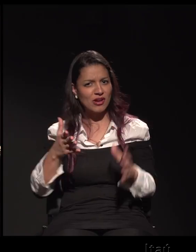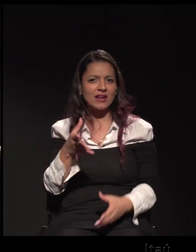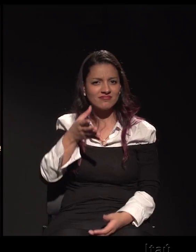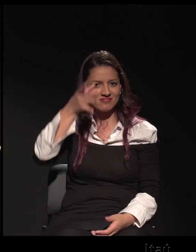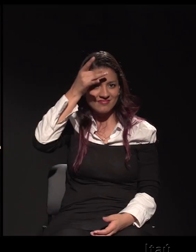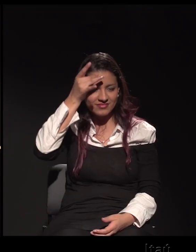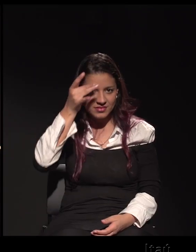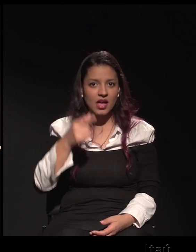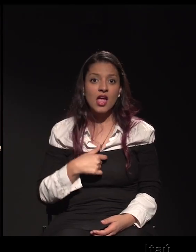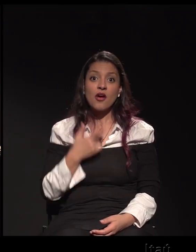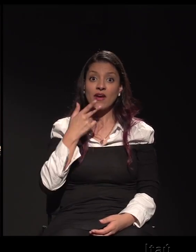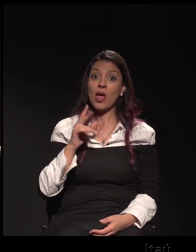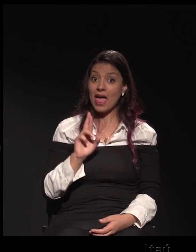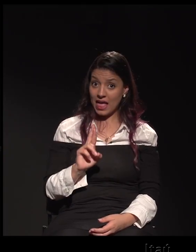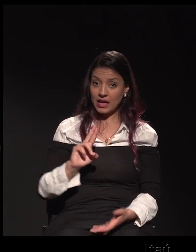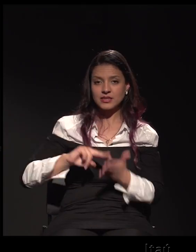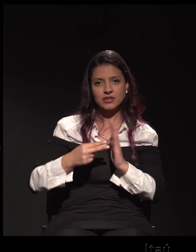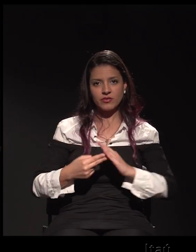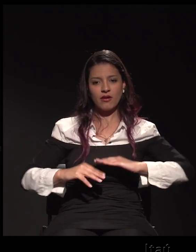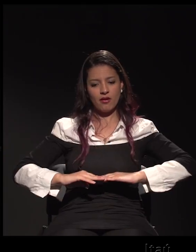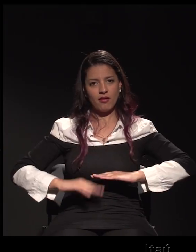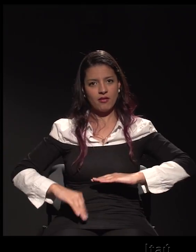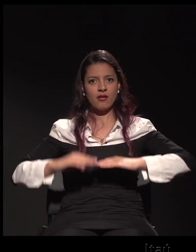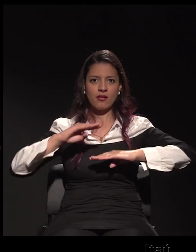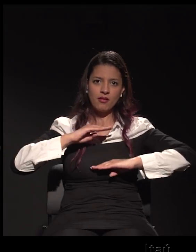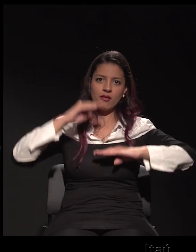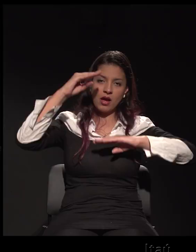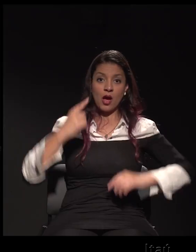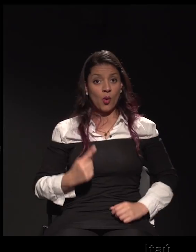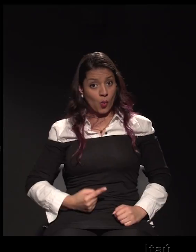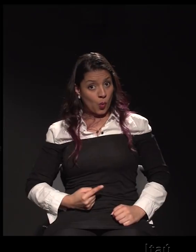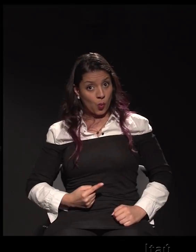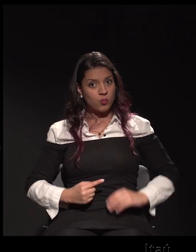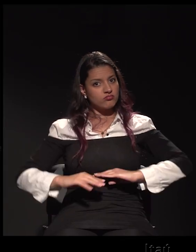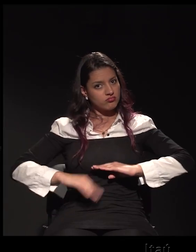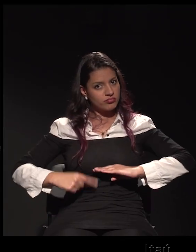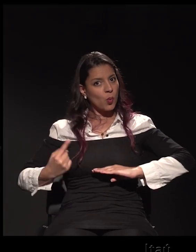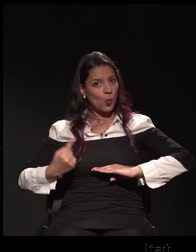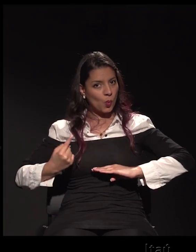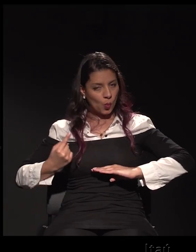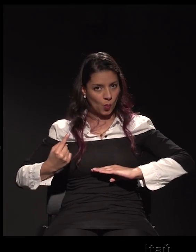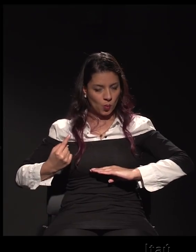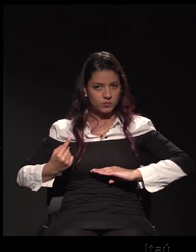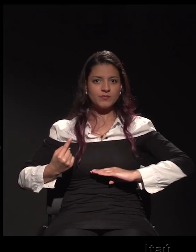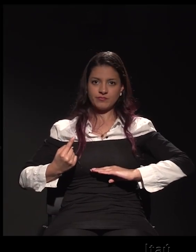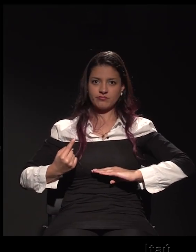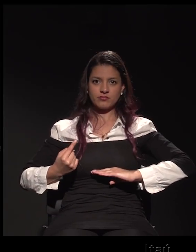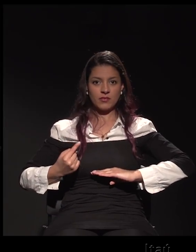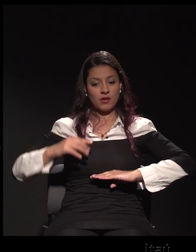quando eu falo R de região. Tá? Então, R1, graves, ok?